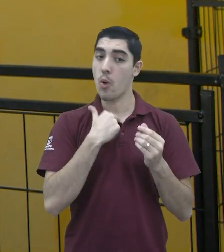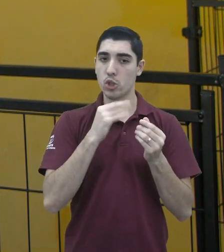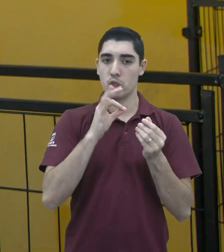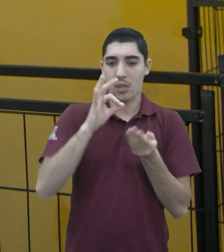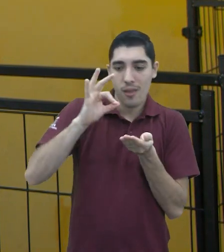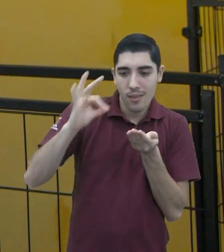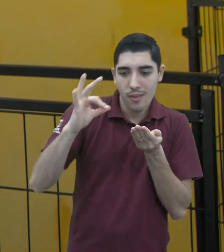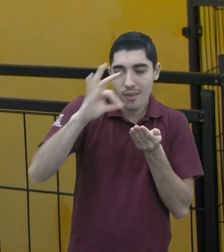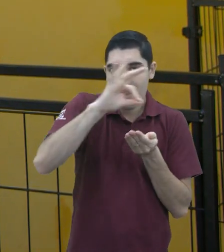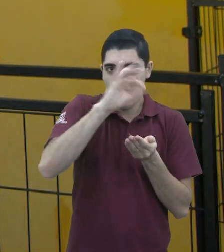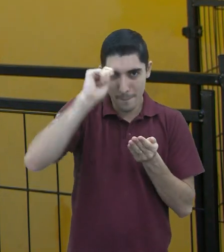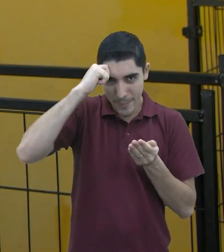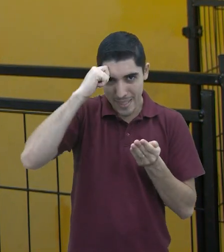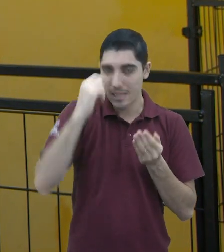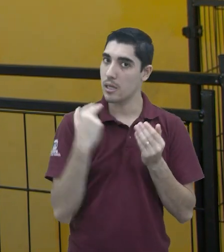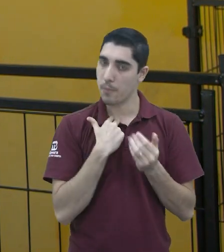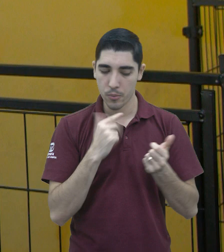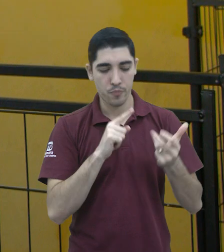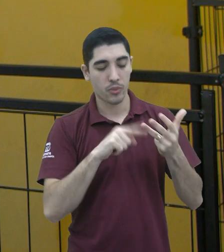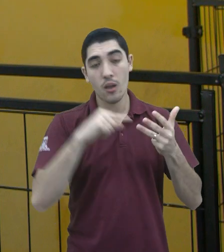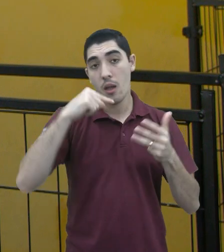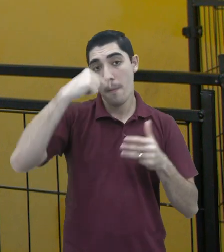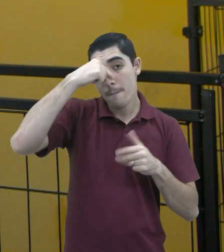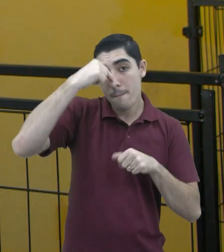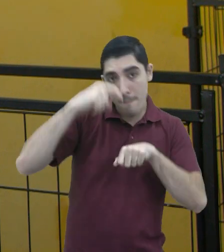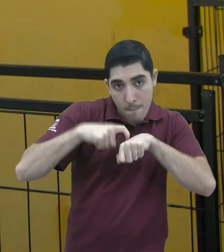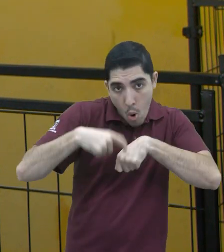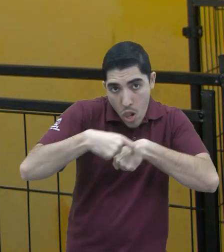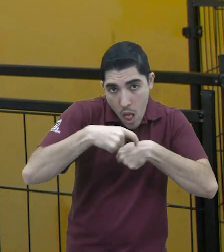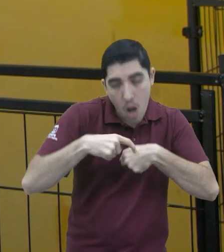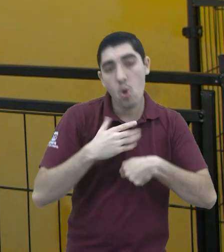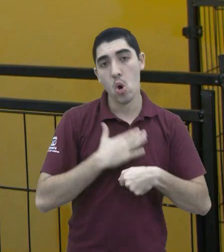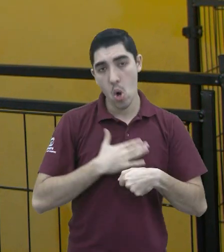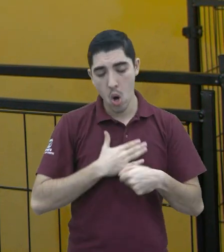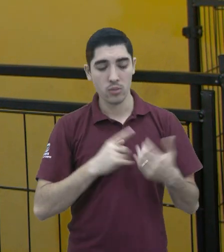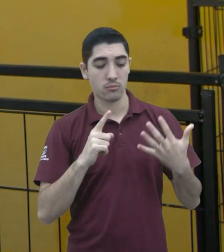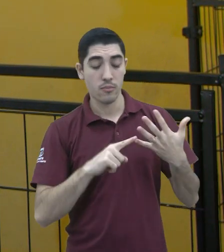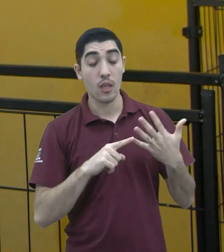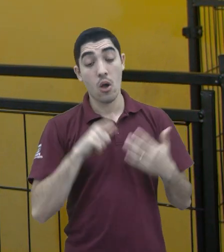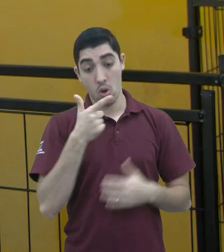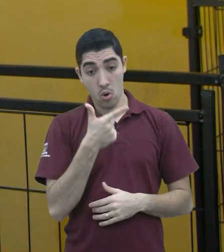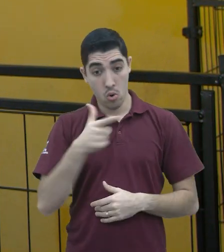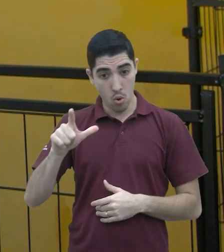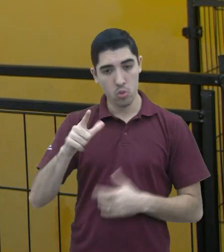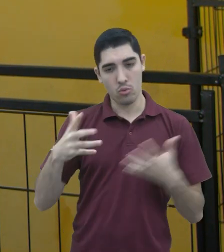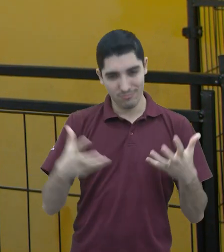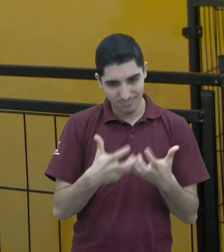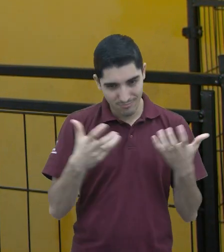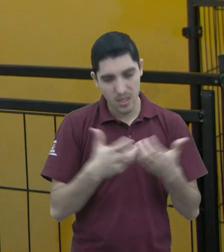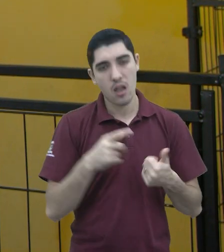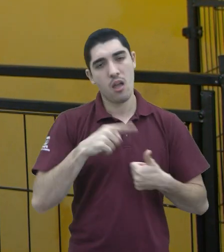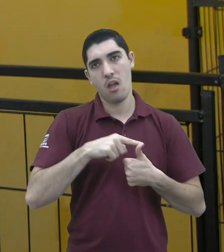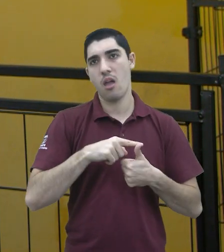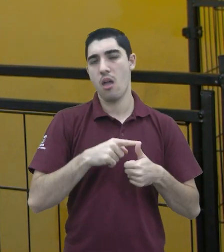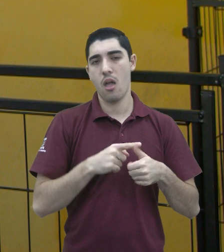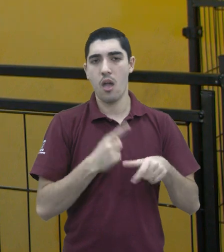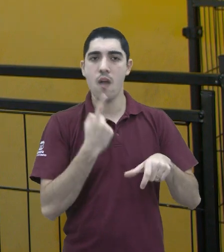sem semente, né? Sim. Lembrar de tudo tirar semente. Morango, eles gostam bastante. E dos legumes,